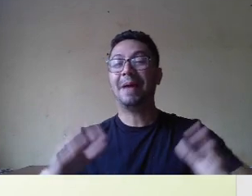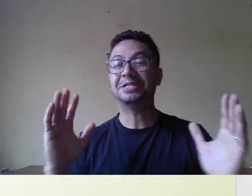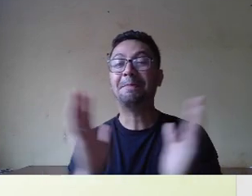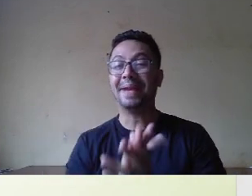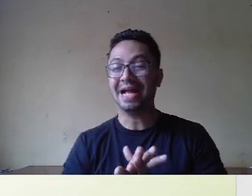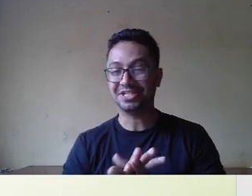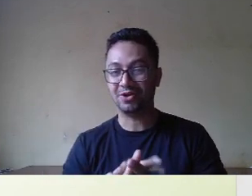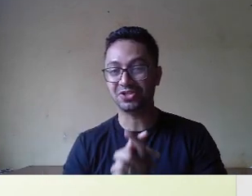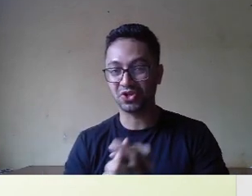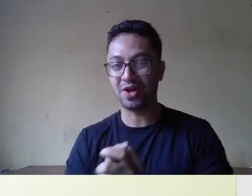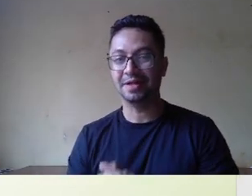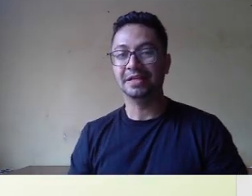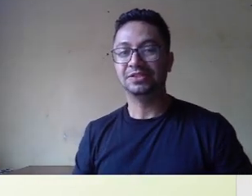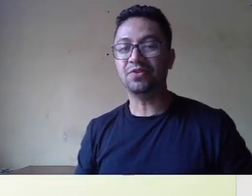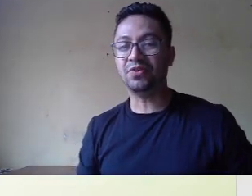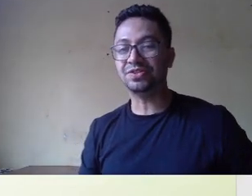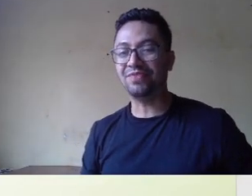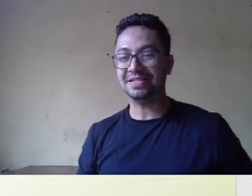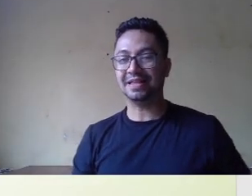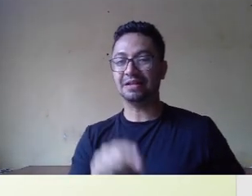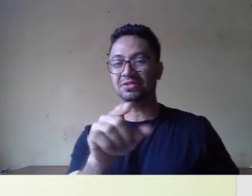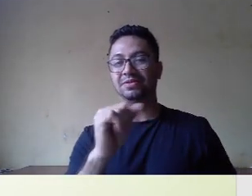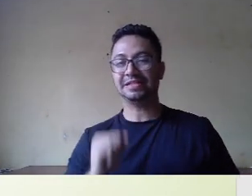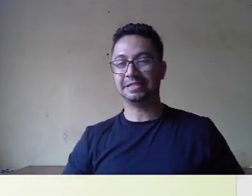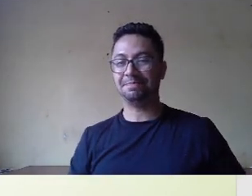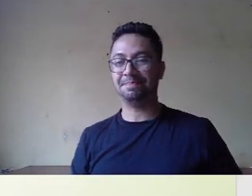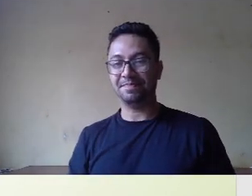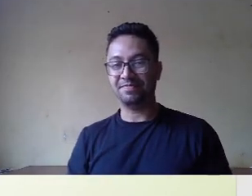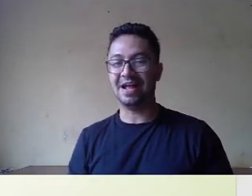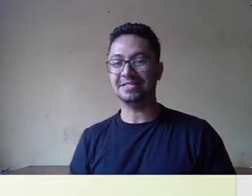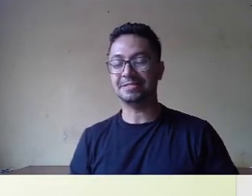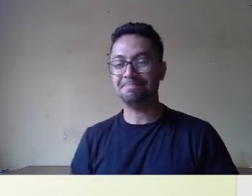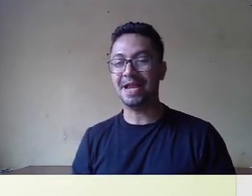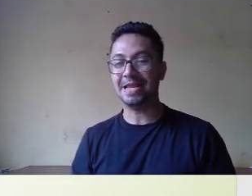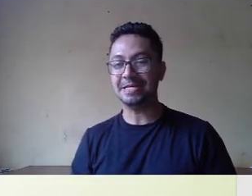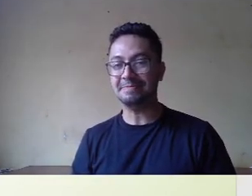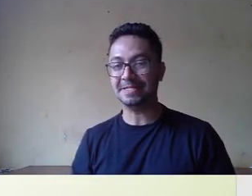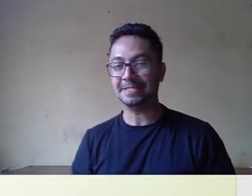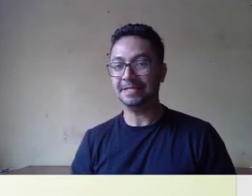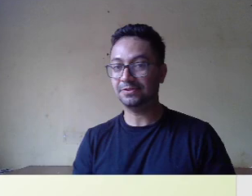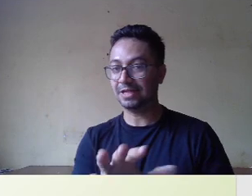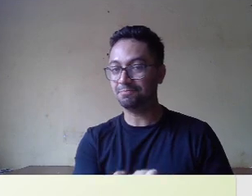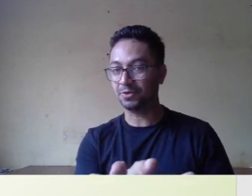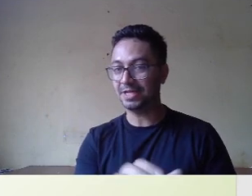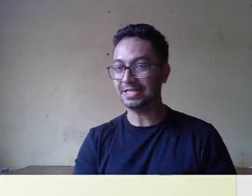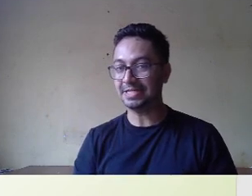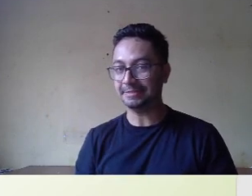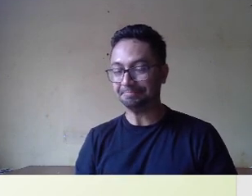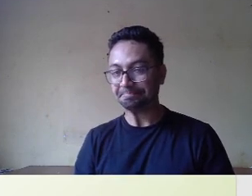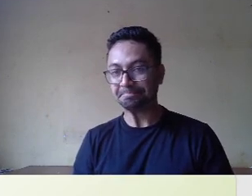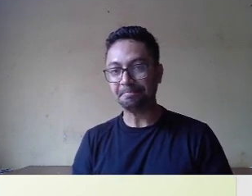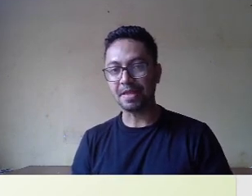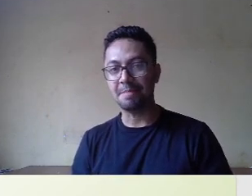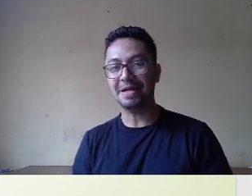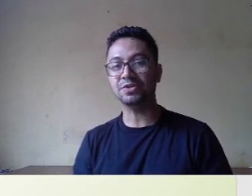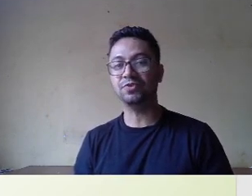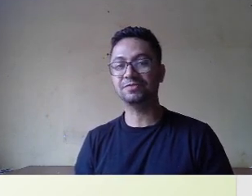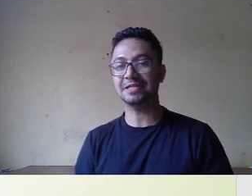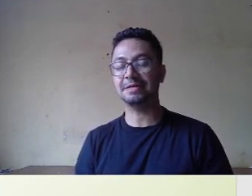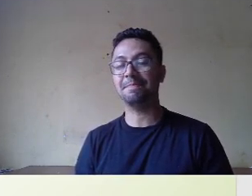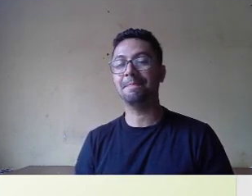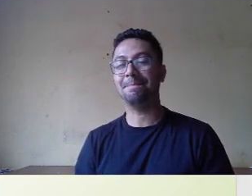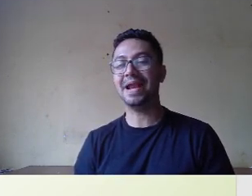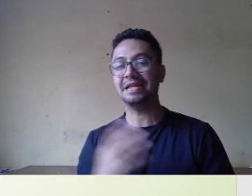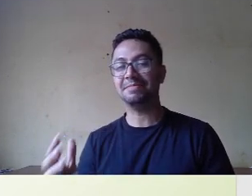vamos para a parte prática. Olha só, se eu fosse fazer a tradução dessas frases para Libras, isso está no português ali. Mas se eu